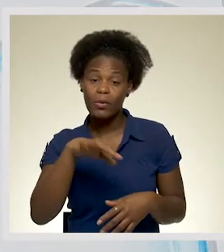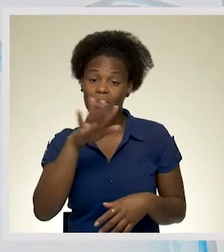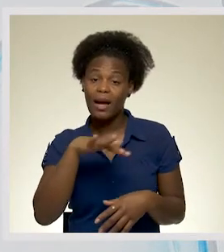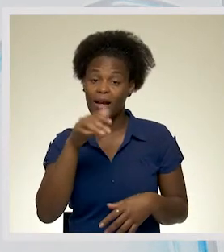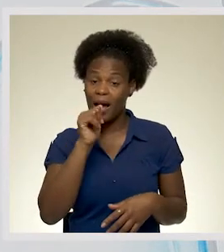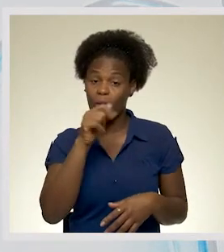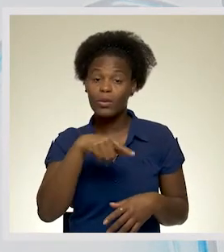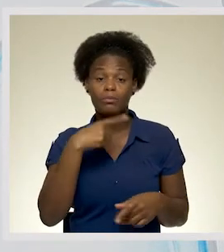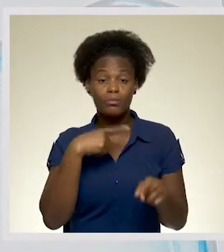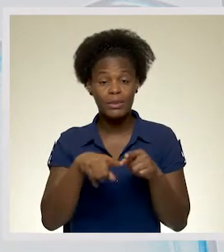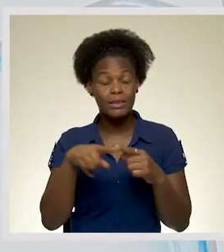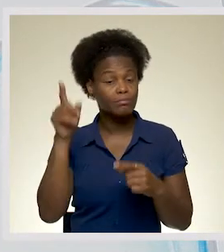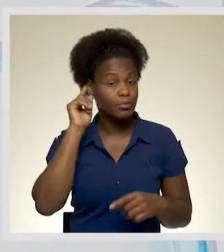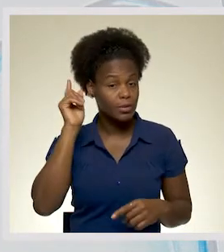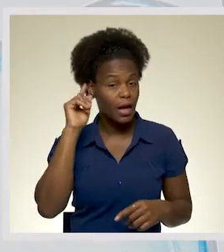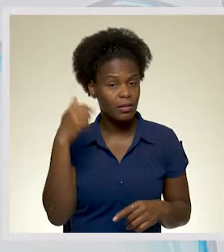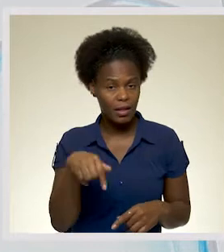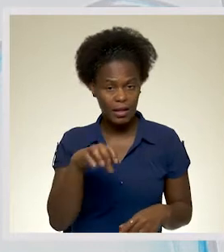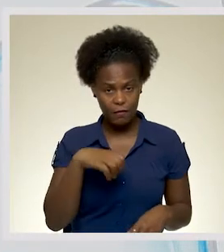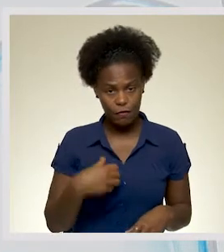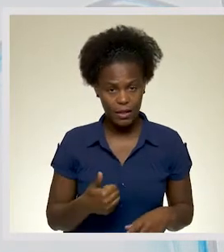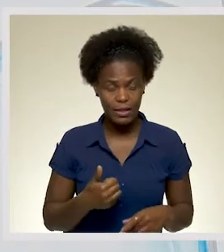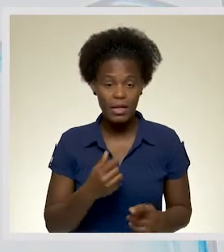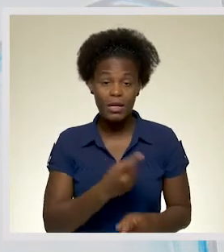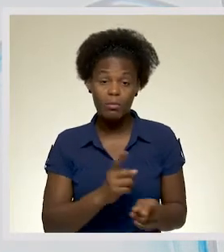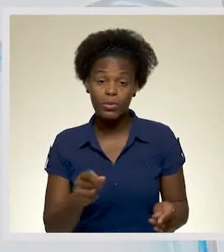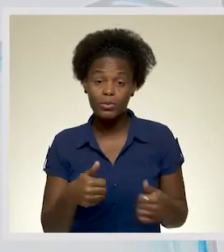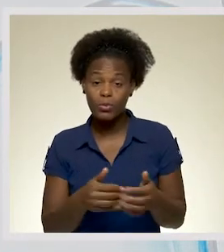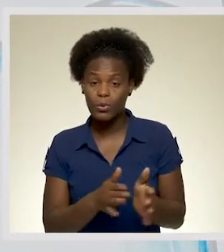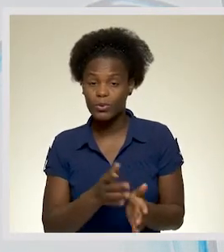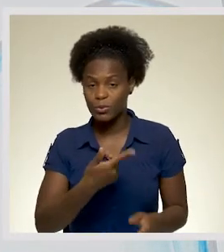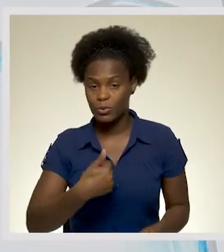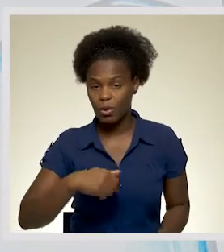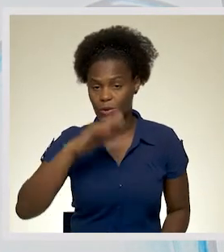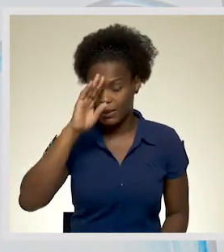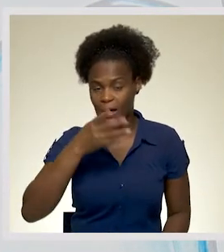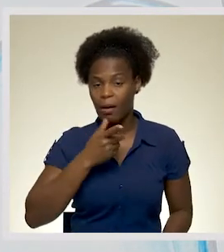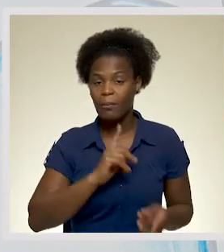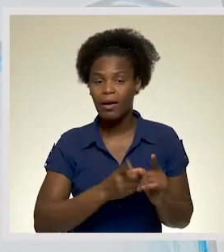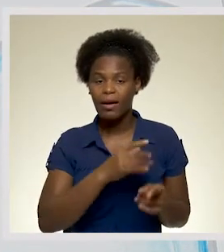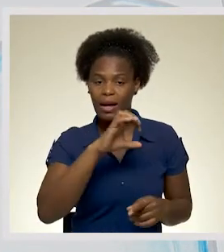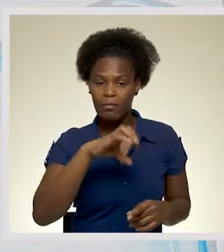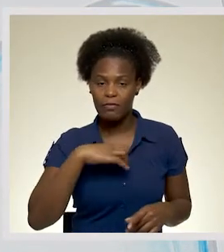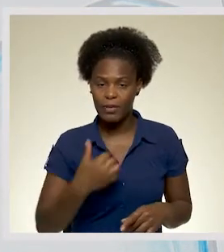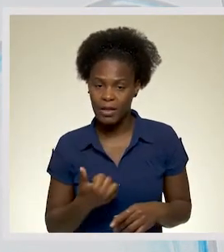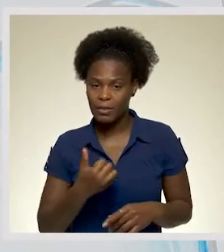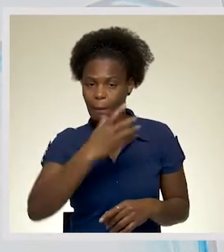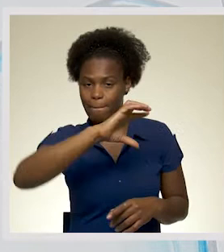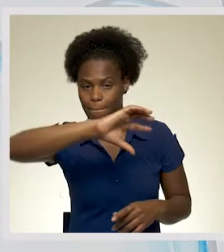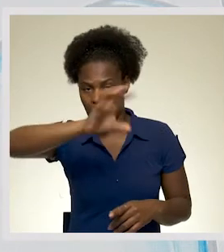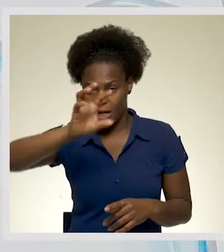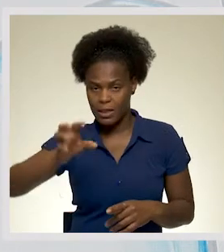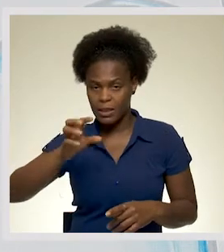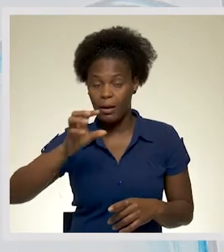política fundamental, porque todos nós sabemos que Cabo Verde é um país que